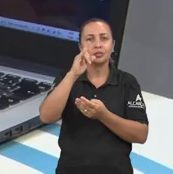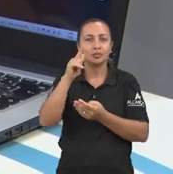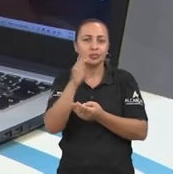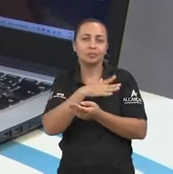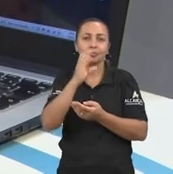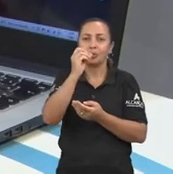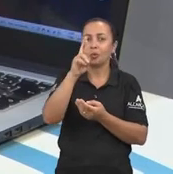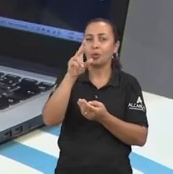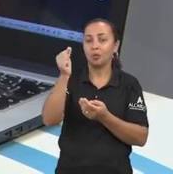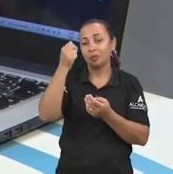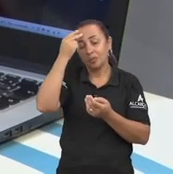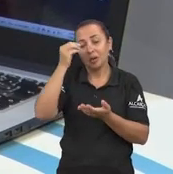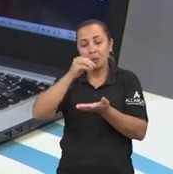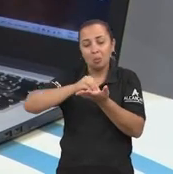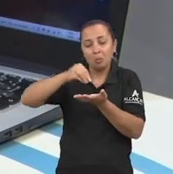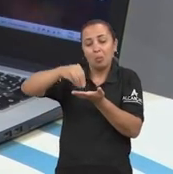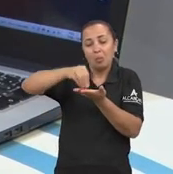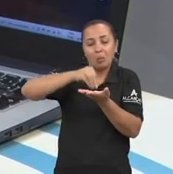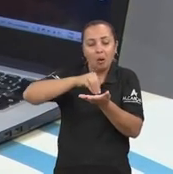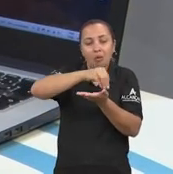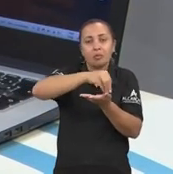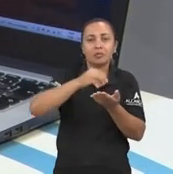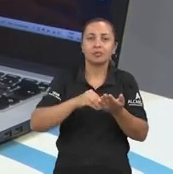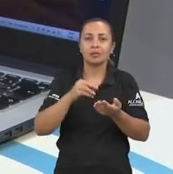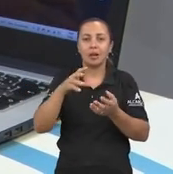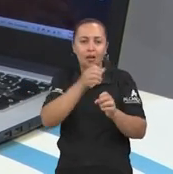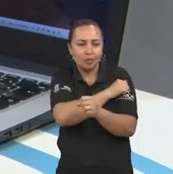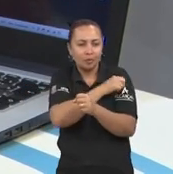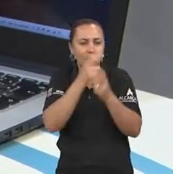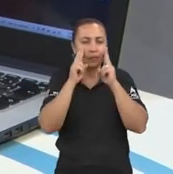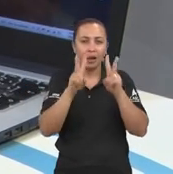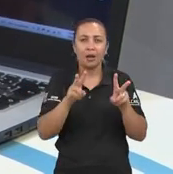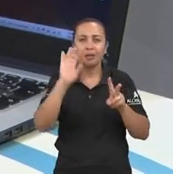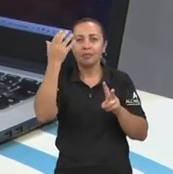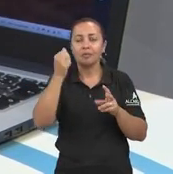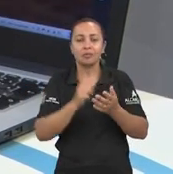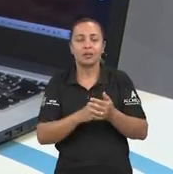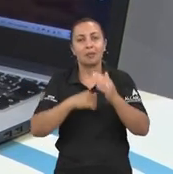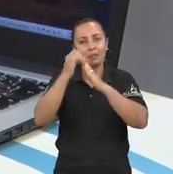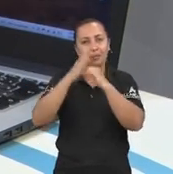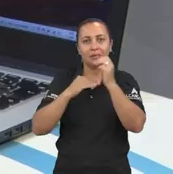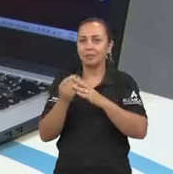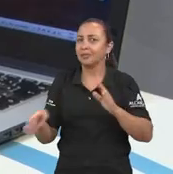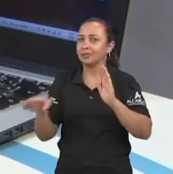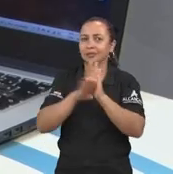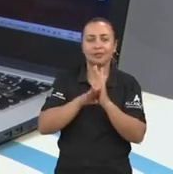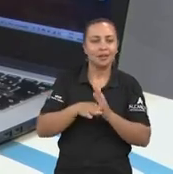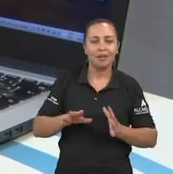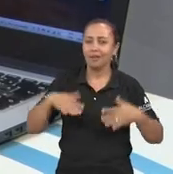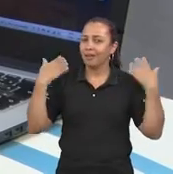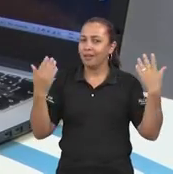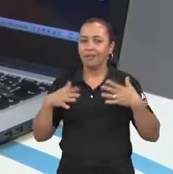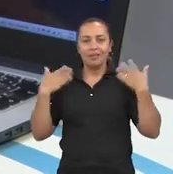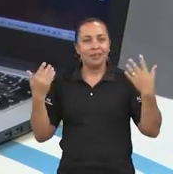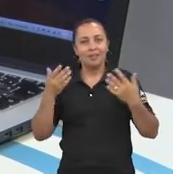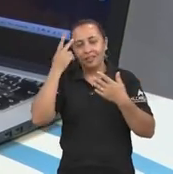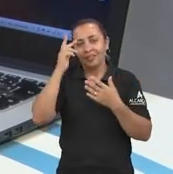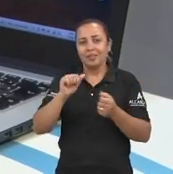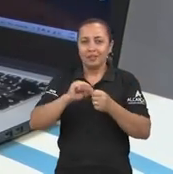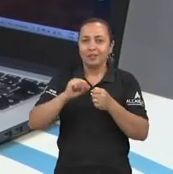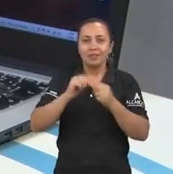posicionar nenhum aluno ele ver isso funcionando na prática e aí ele vai Claro chegar motivado a